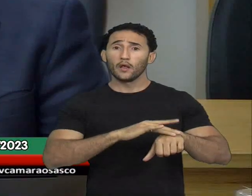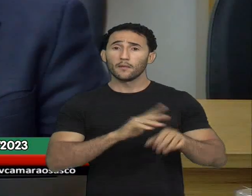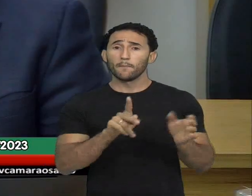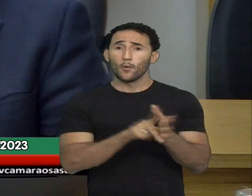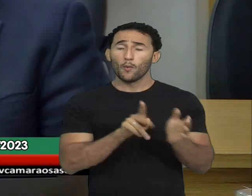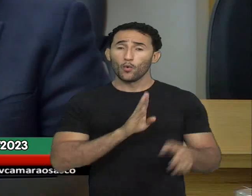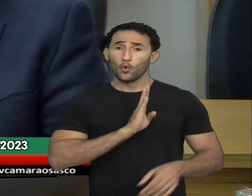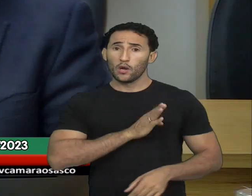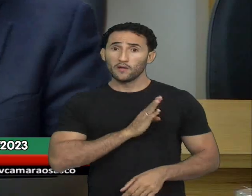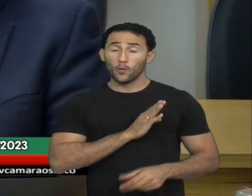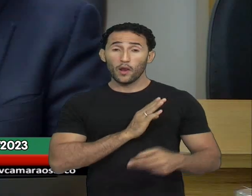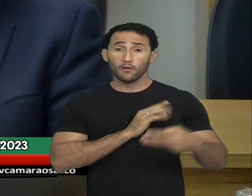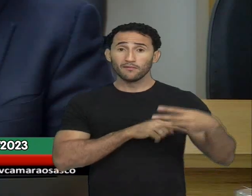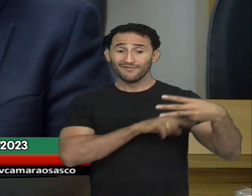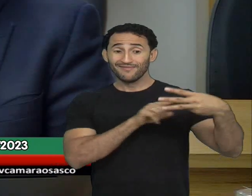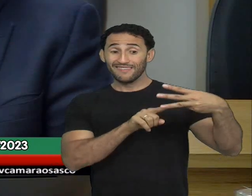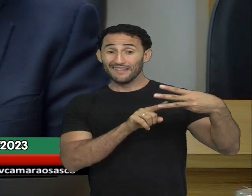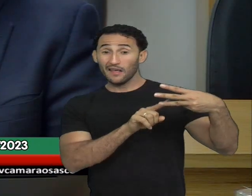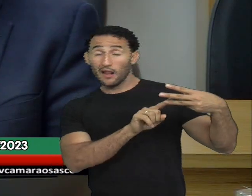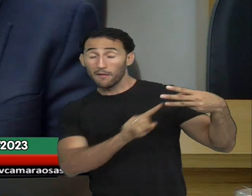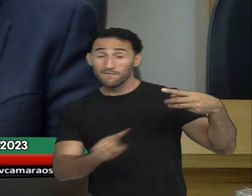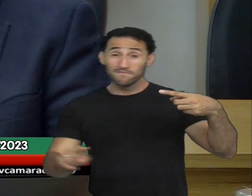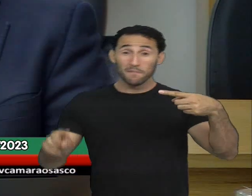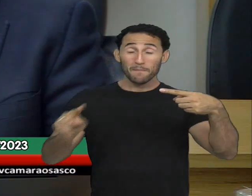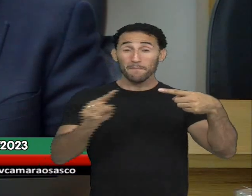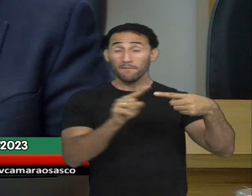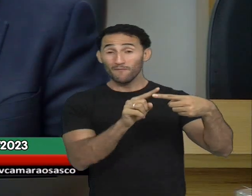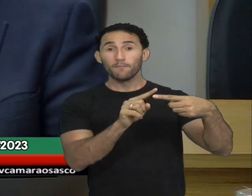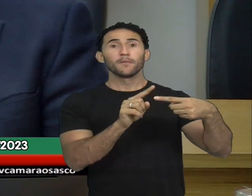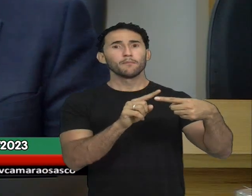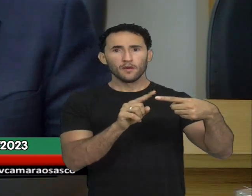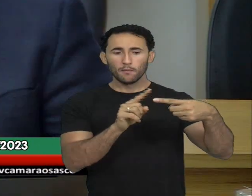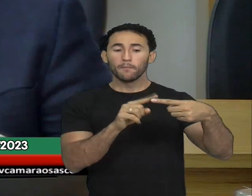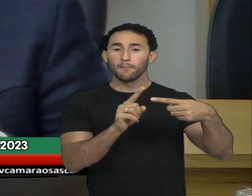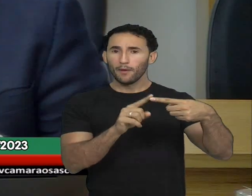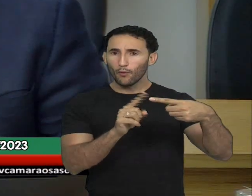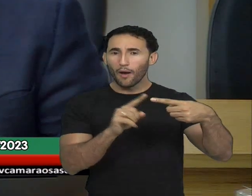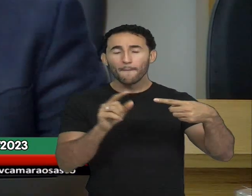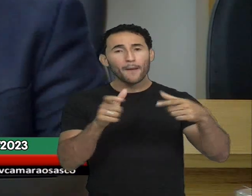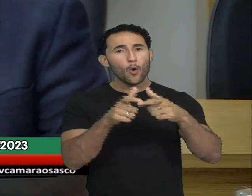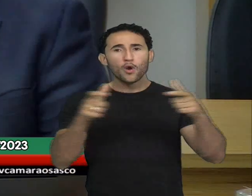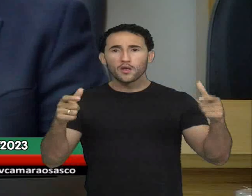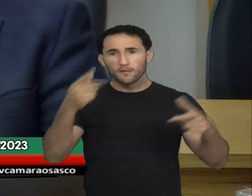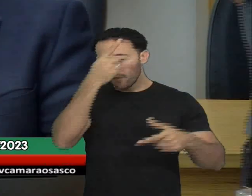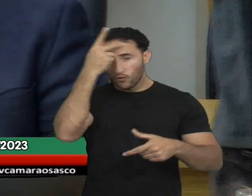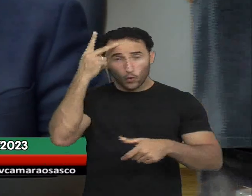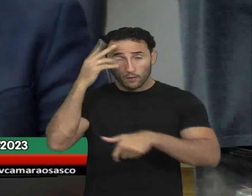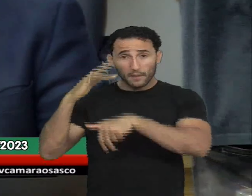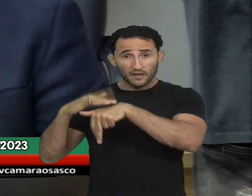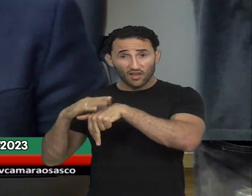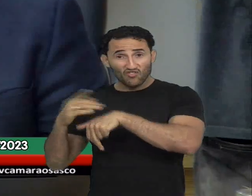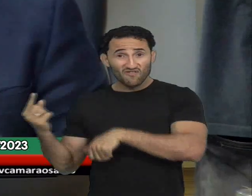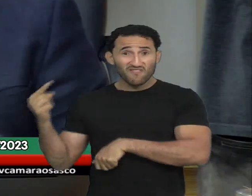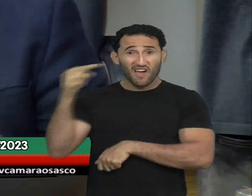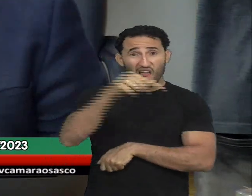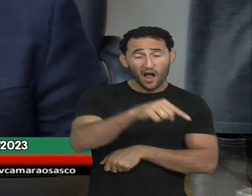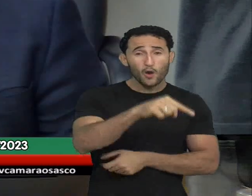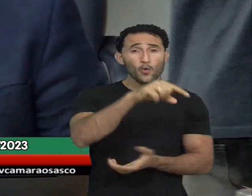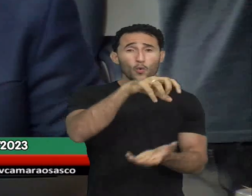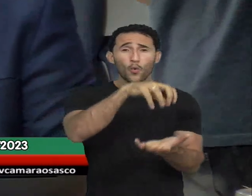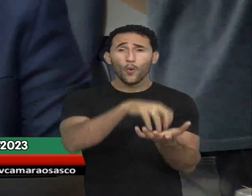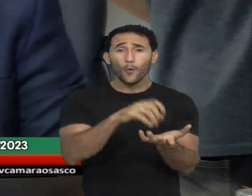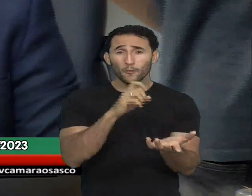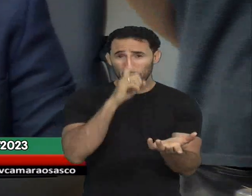passa para o número 1 do problema. Então, a maioria dos pacientes que procuram esses hospitais é por